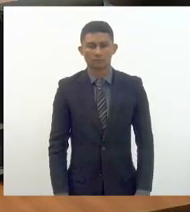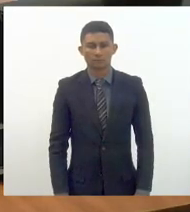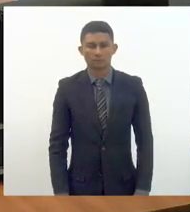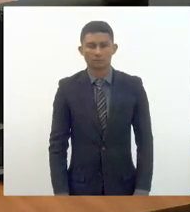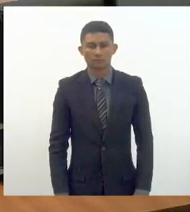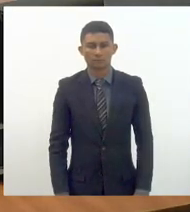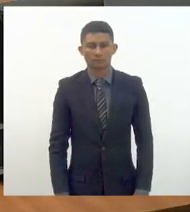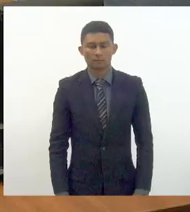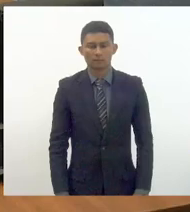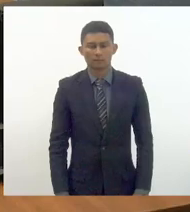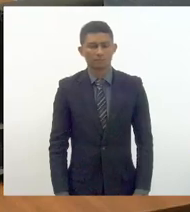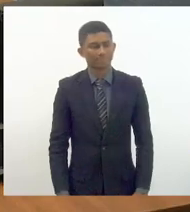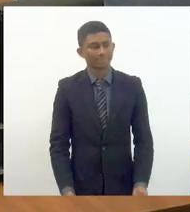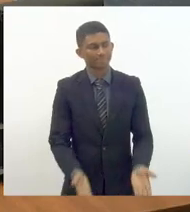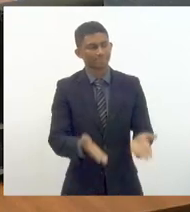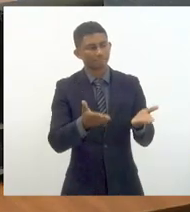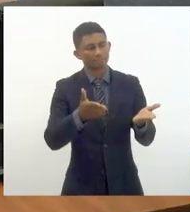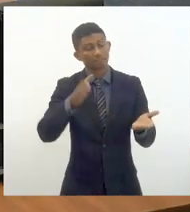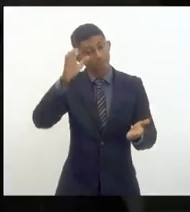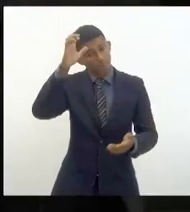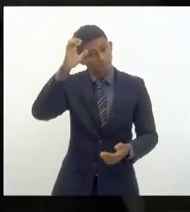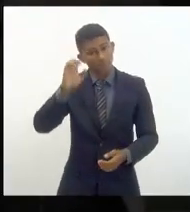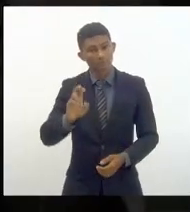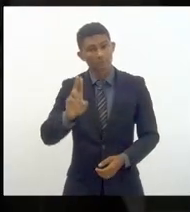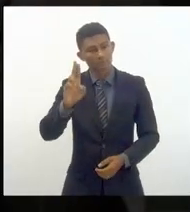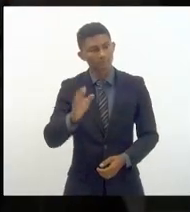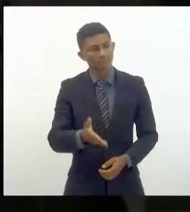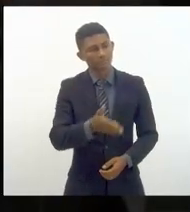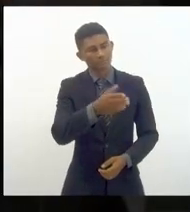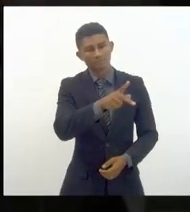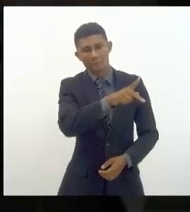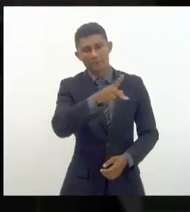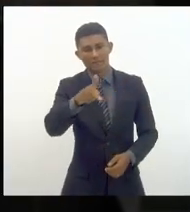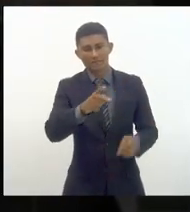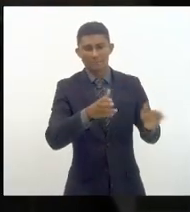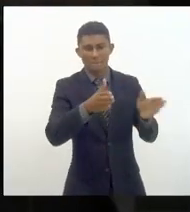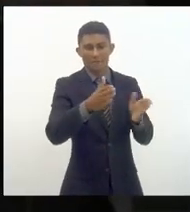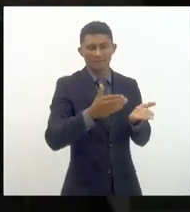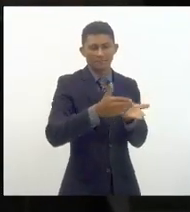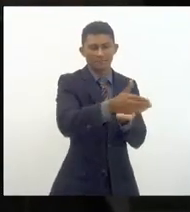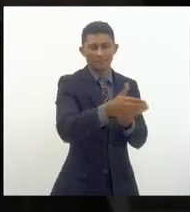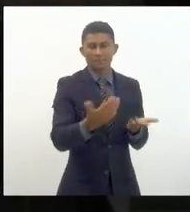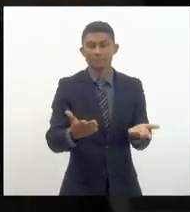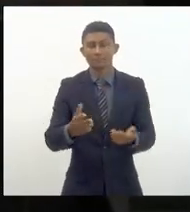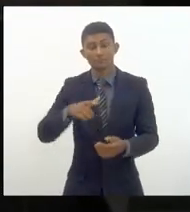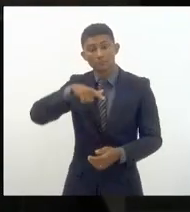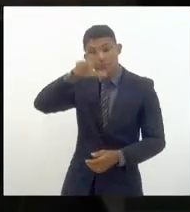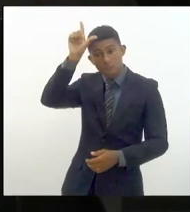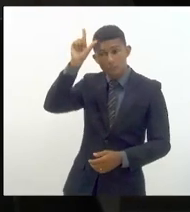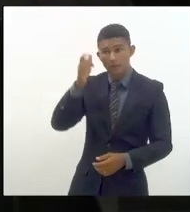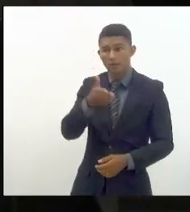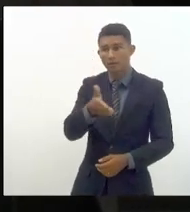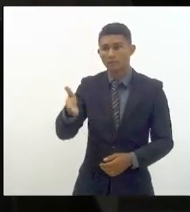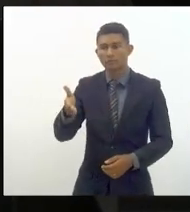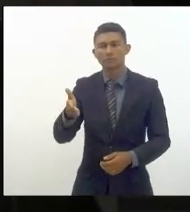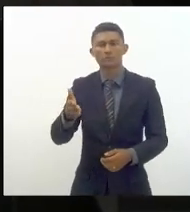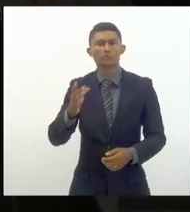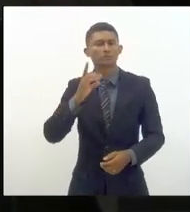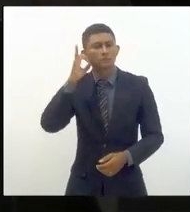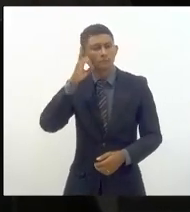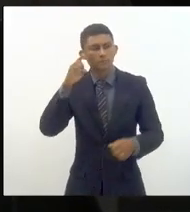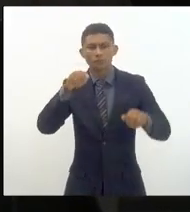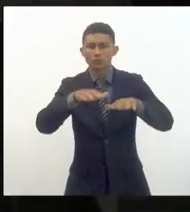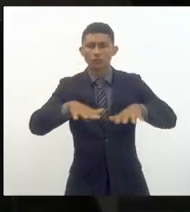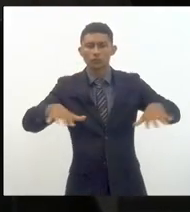o deputado da tia Ju presídio expediente Inicial Deputado dos Paulo deputados e deputadas começam a